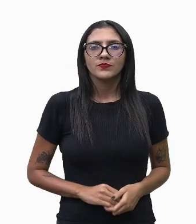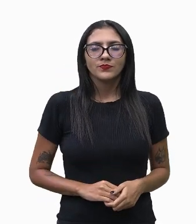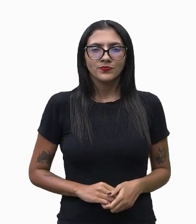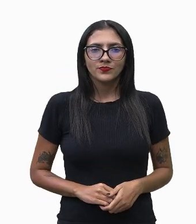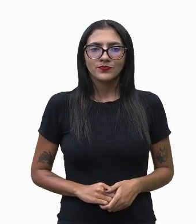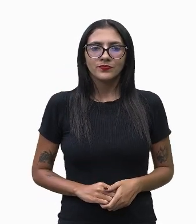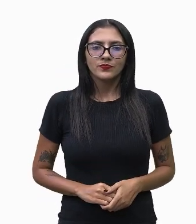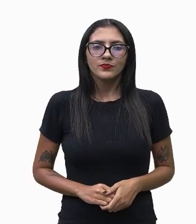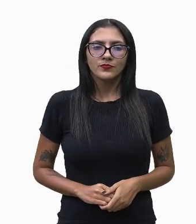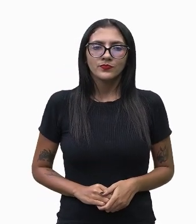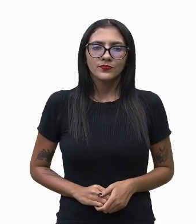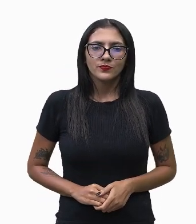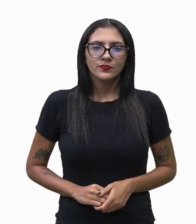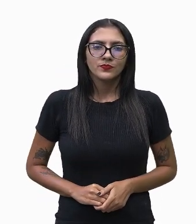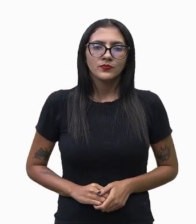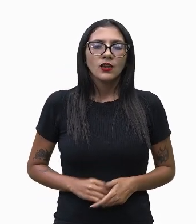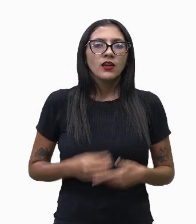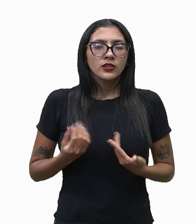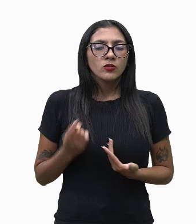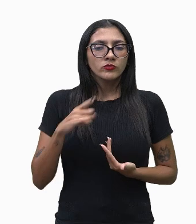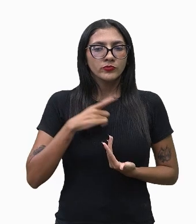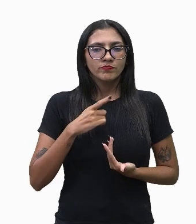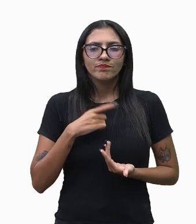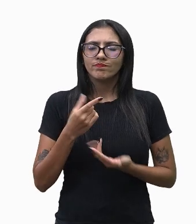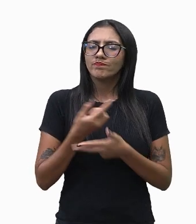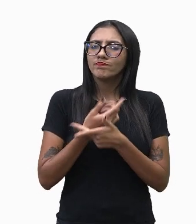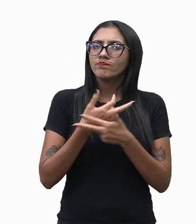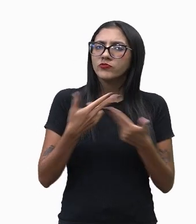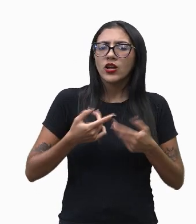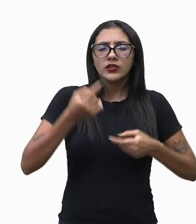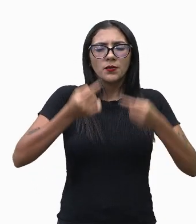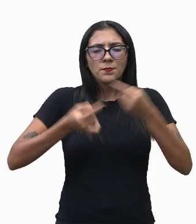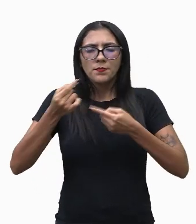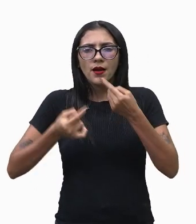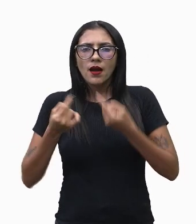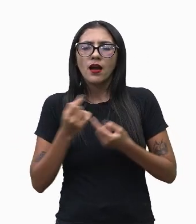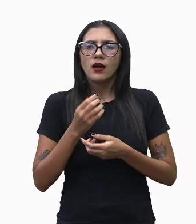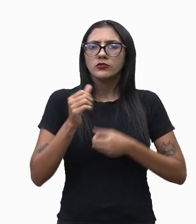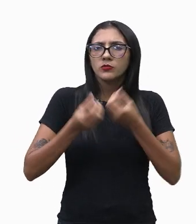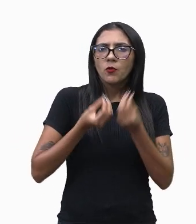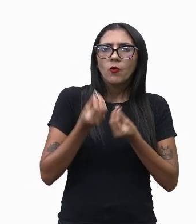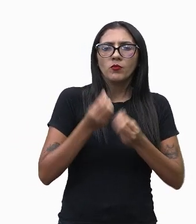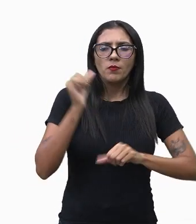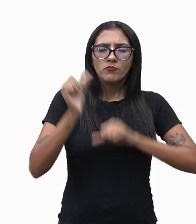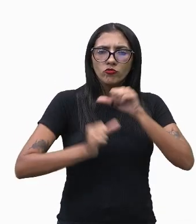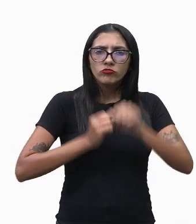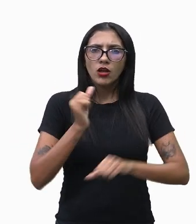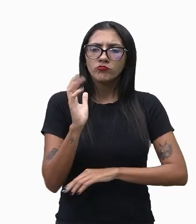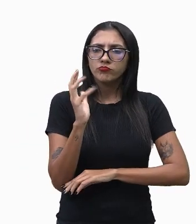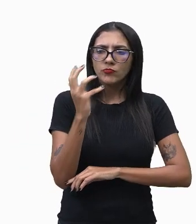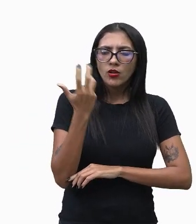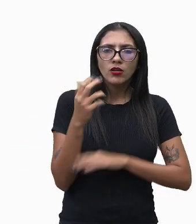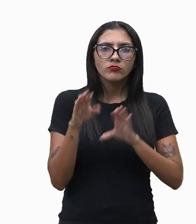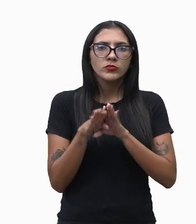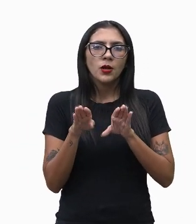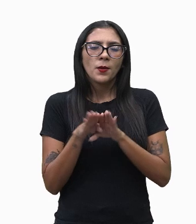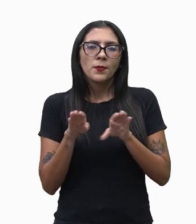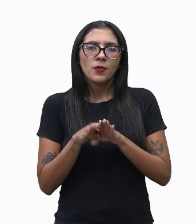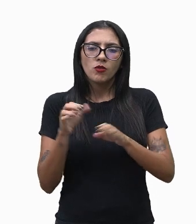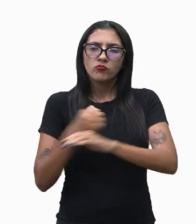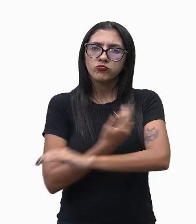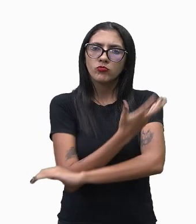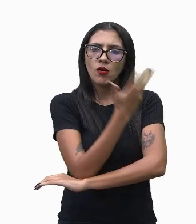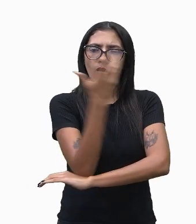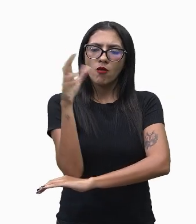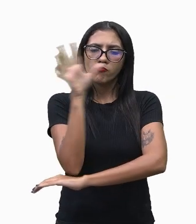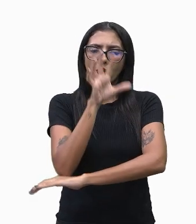Então, durante a conferência, ocorreram vários debates sobre mudanças climáticas e sobre biodiversidade.